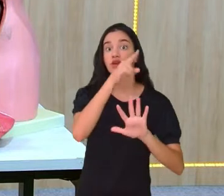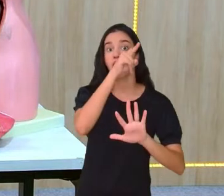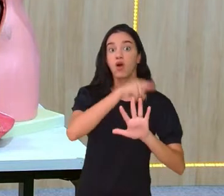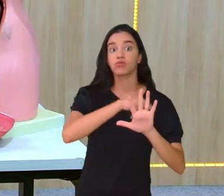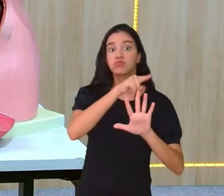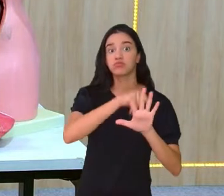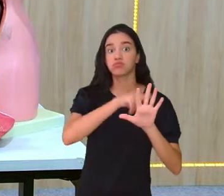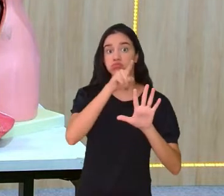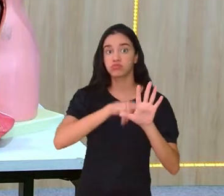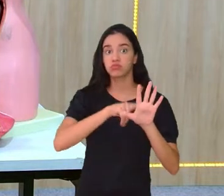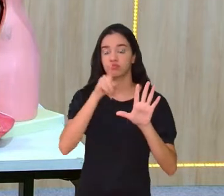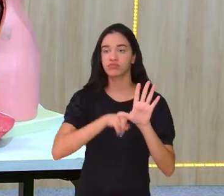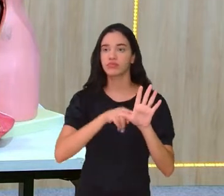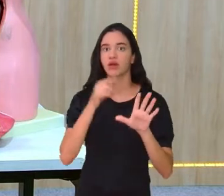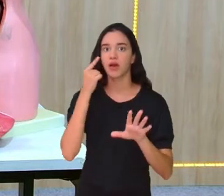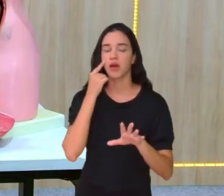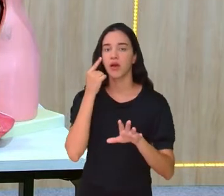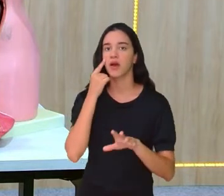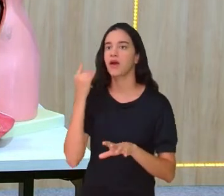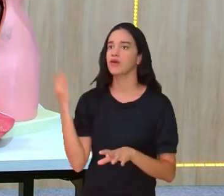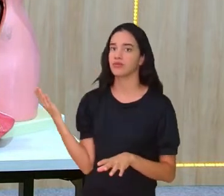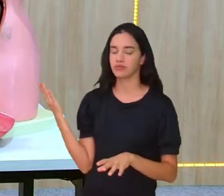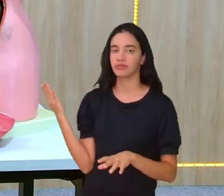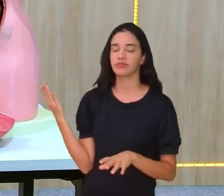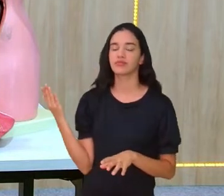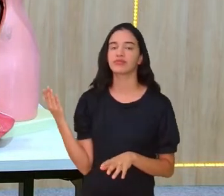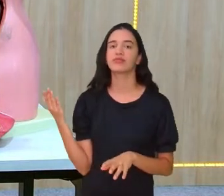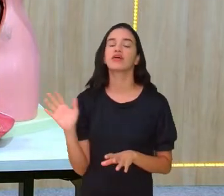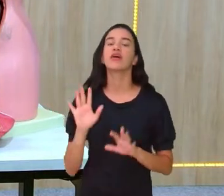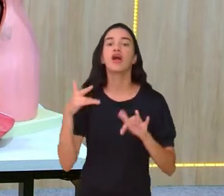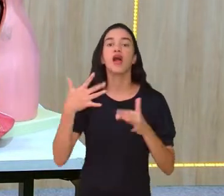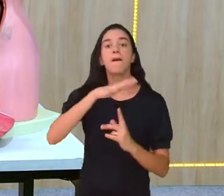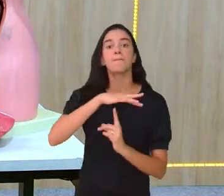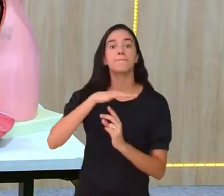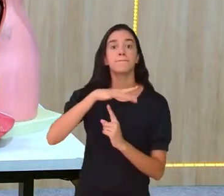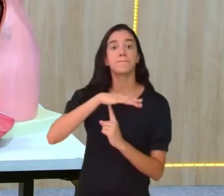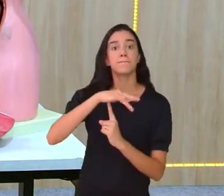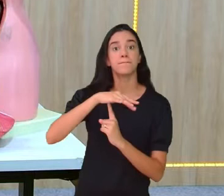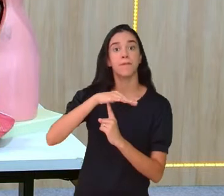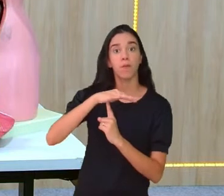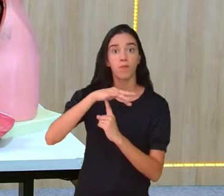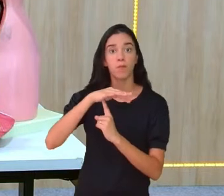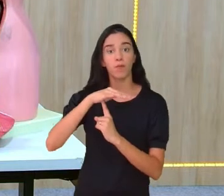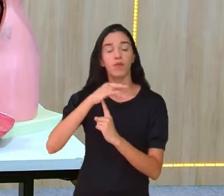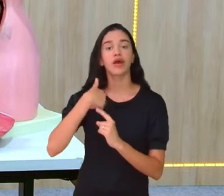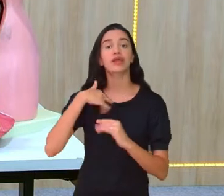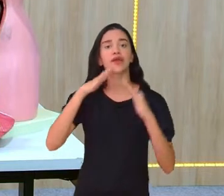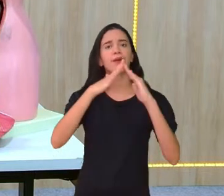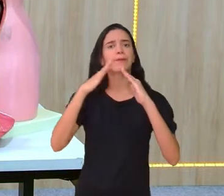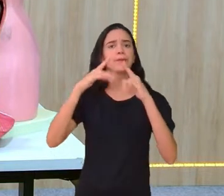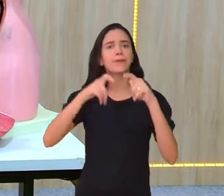mesmo vai estar na Feira de Nova Descoberta. Então, quem aí mora pertinho aí da Feira de Nova